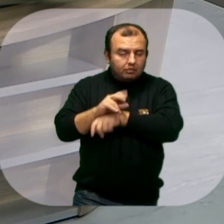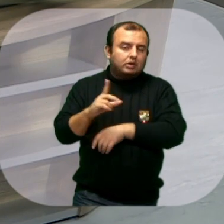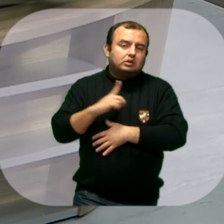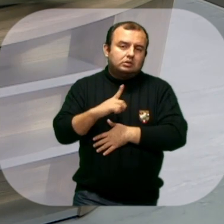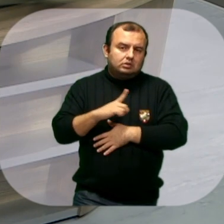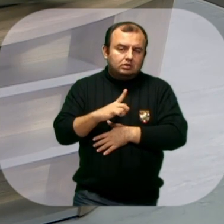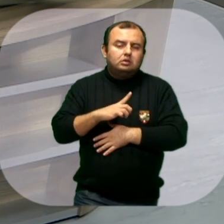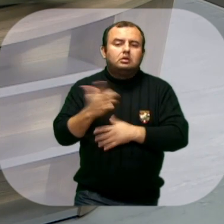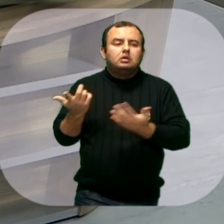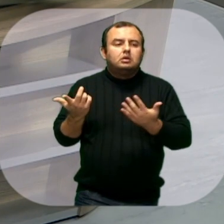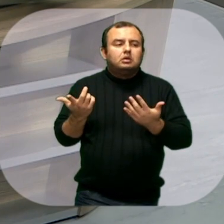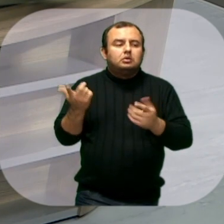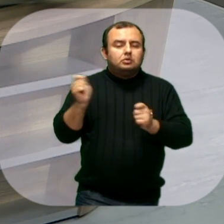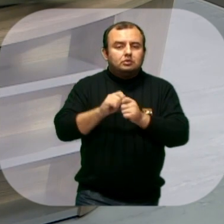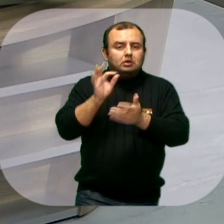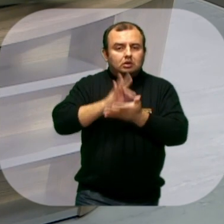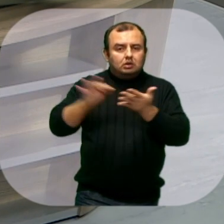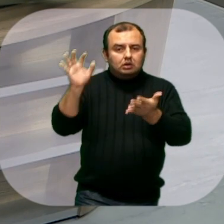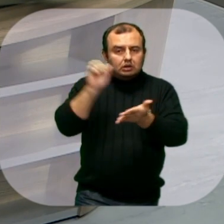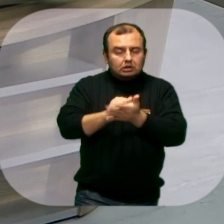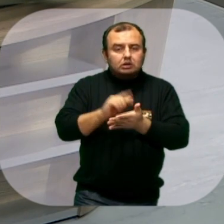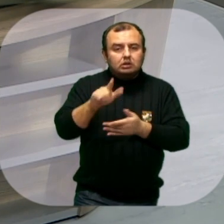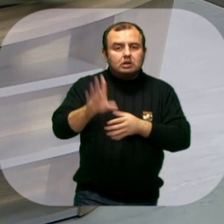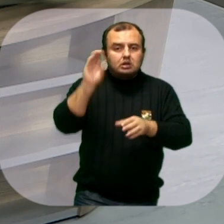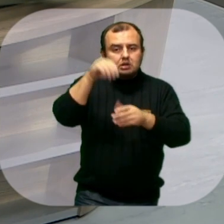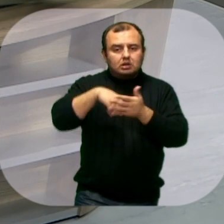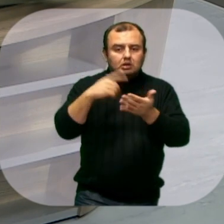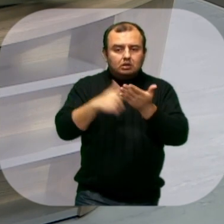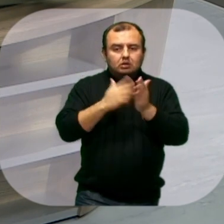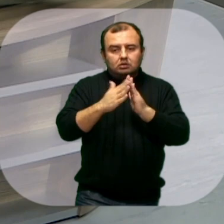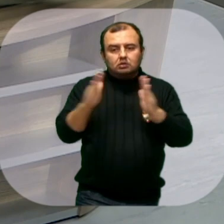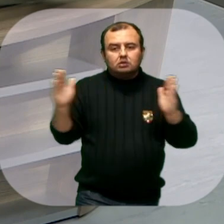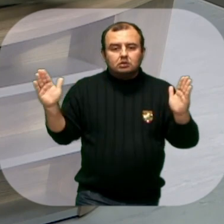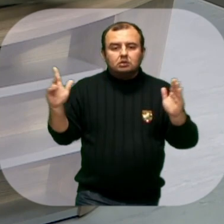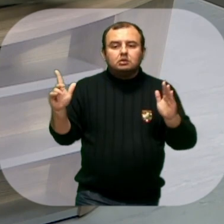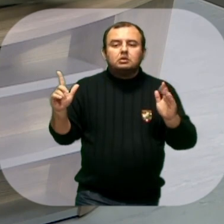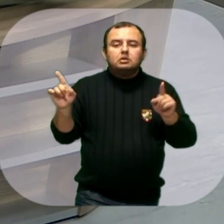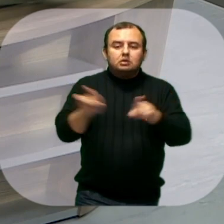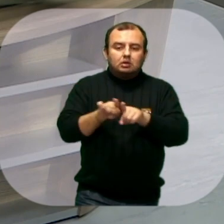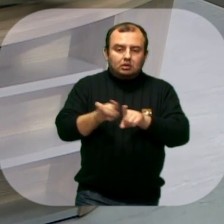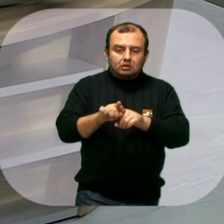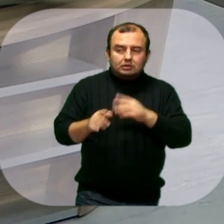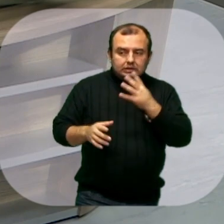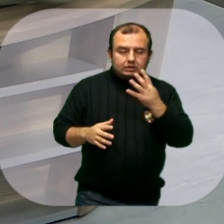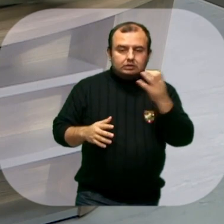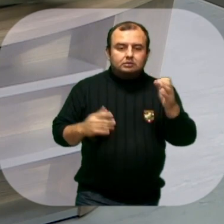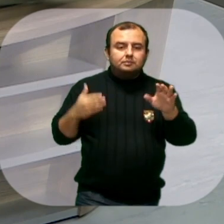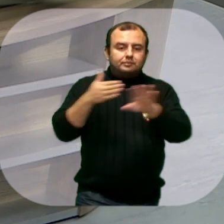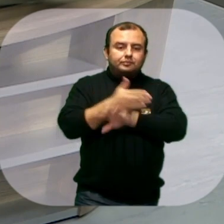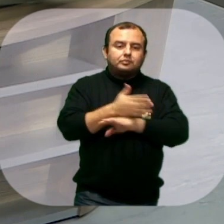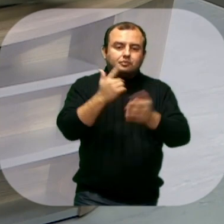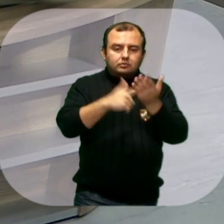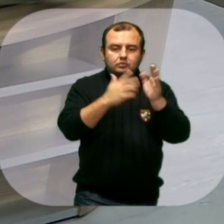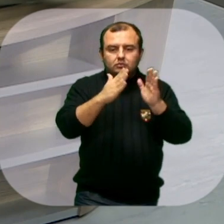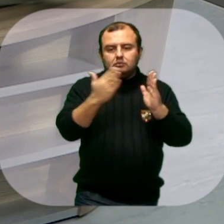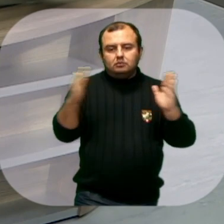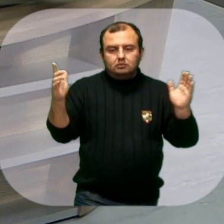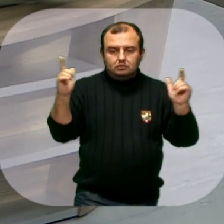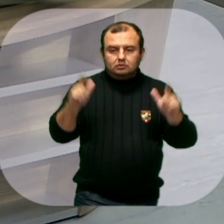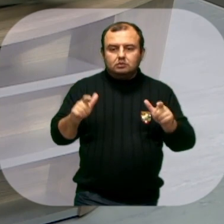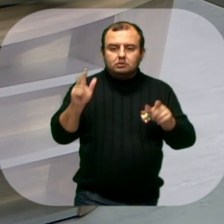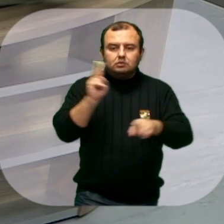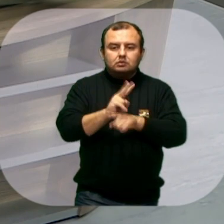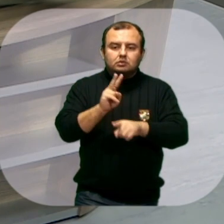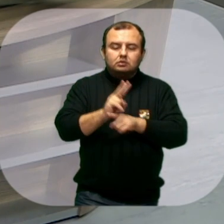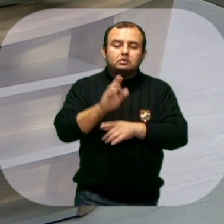prefeitura, foi feito cadastro lá dentro da biblioteca, já uma forma de atrair as pessoas para entrarem naquele espaço sagrado. E foi